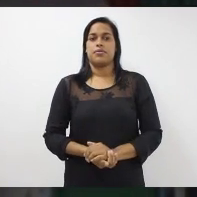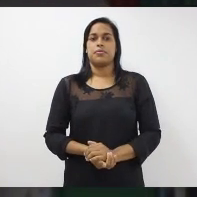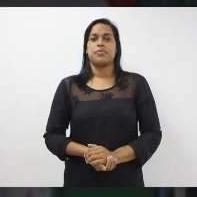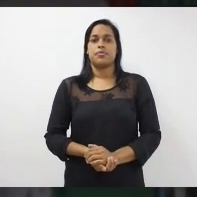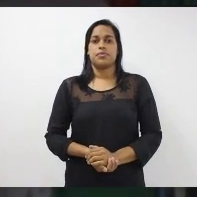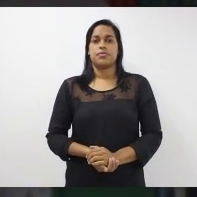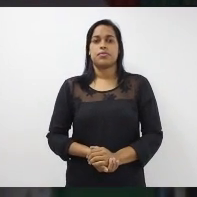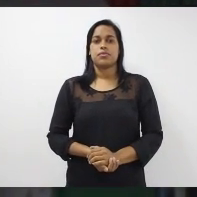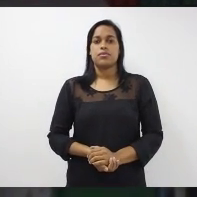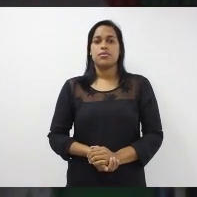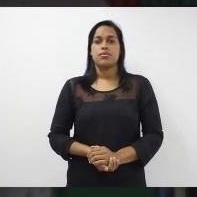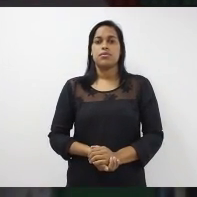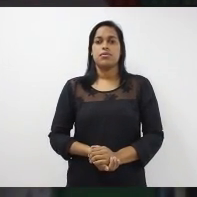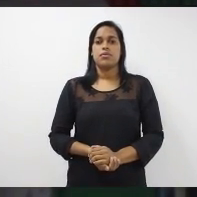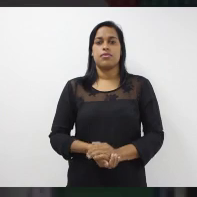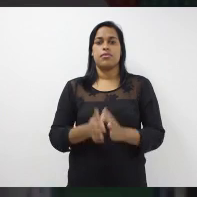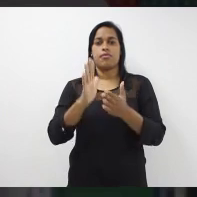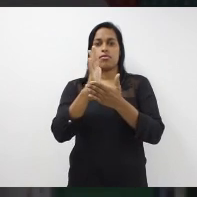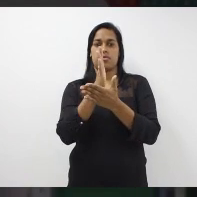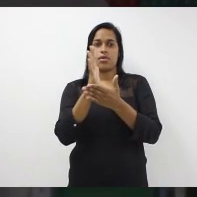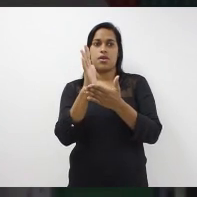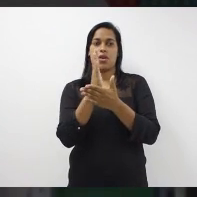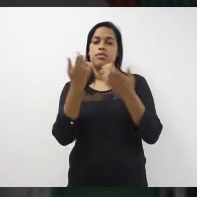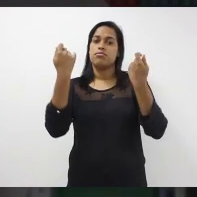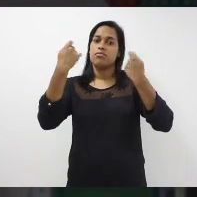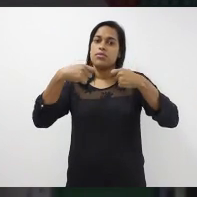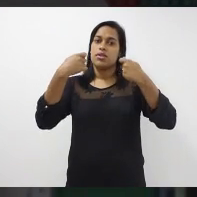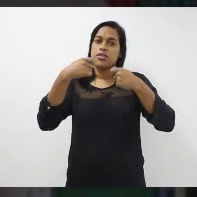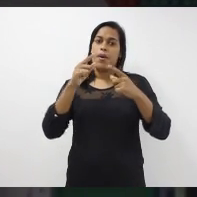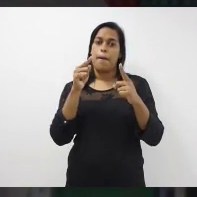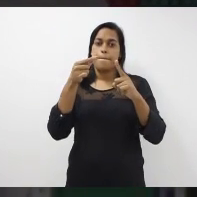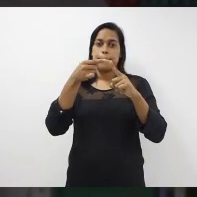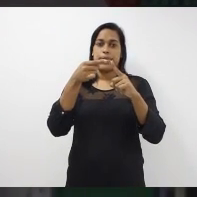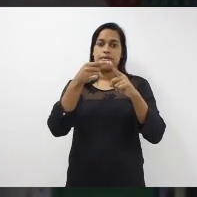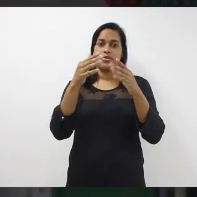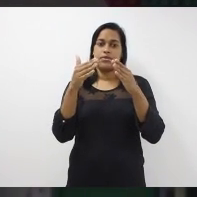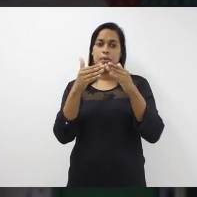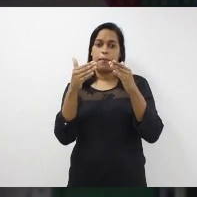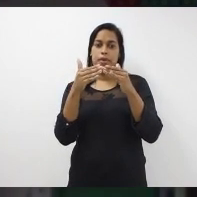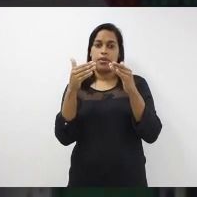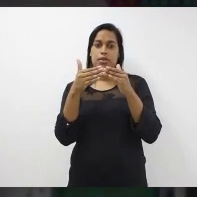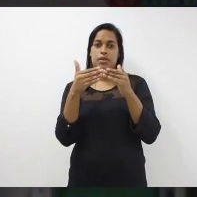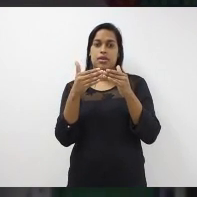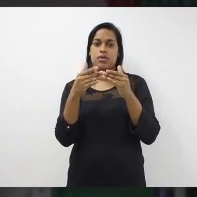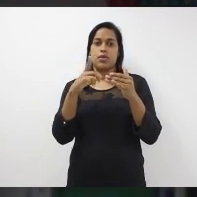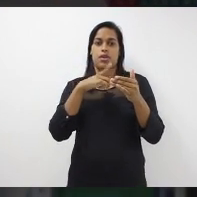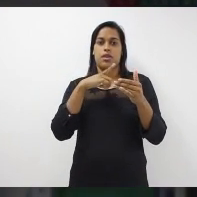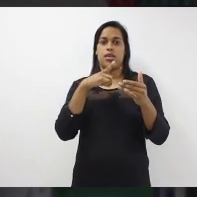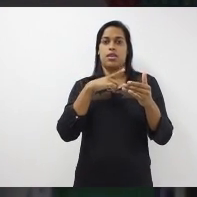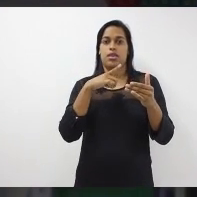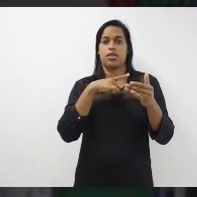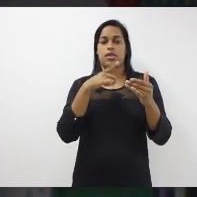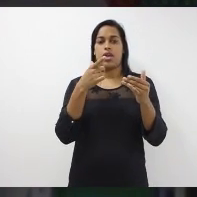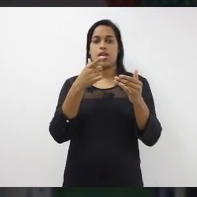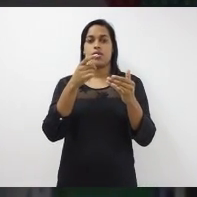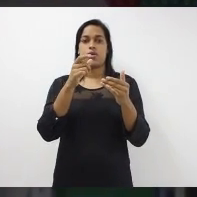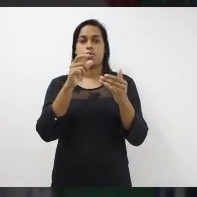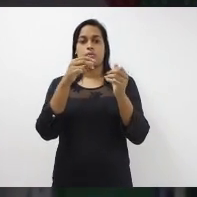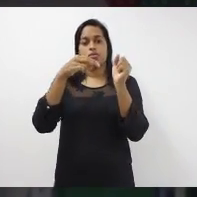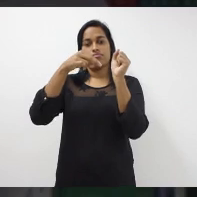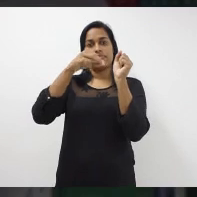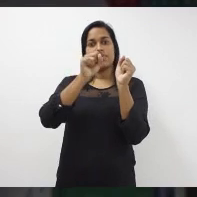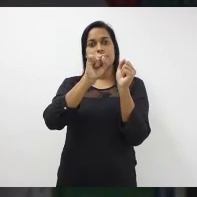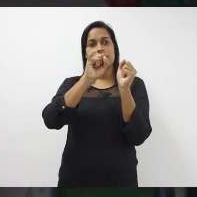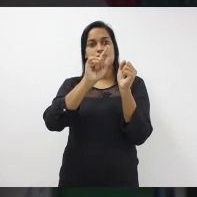Além desses custos, aqui ainda é tratado do ponto de pedido. O ponto de pedido, que tem uma sigla chamada PP, também pode